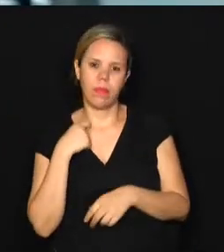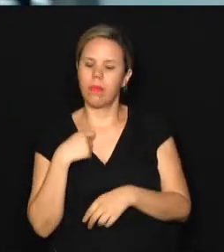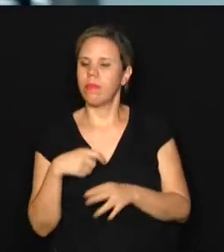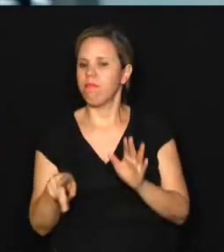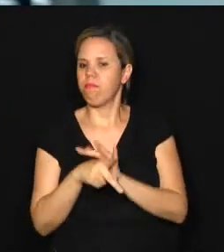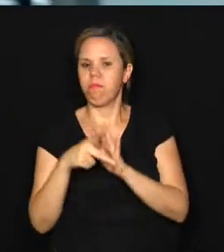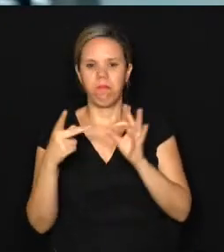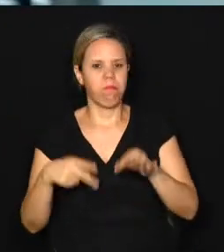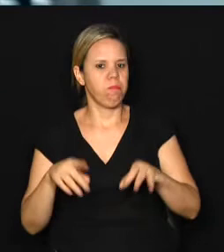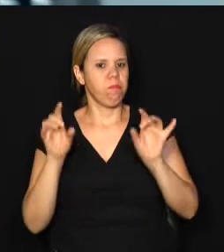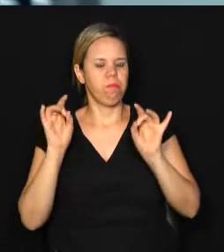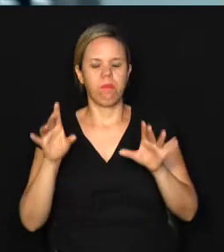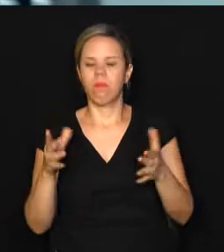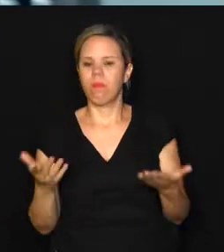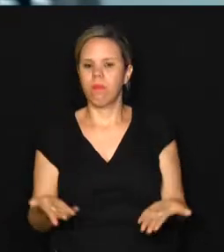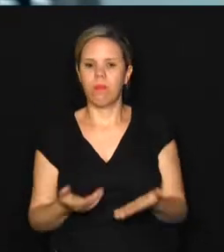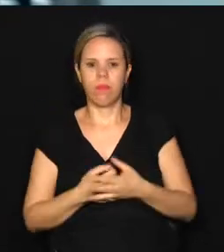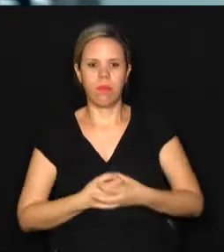patrimônio,